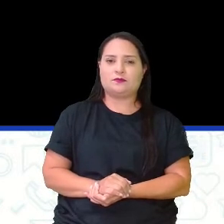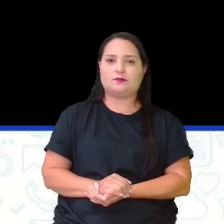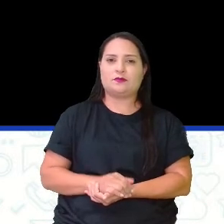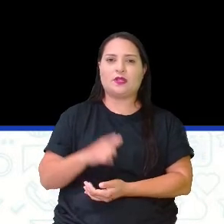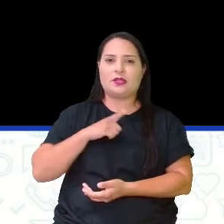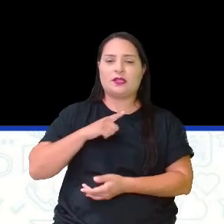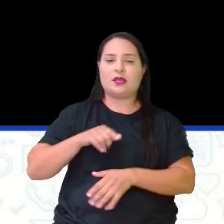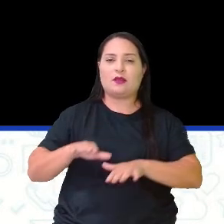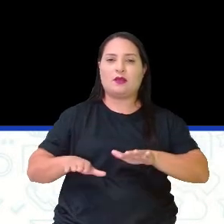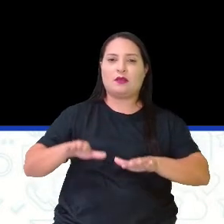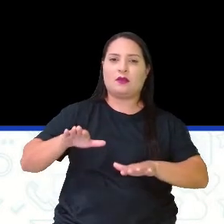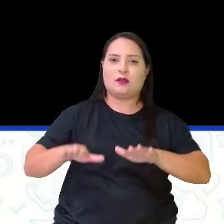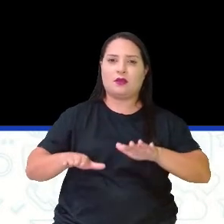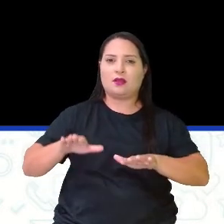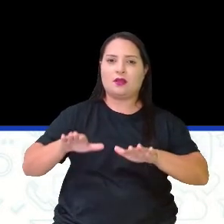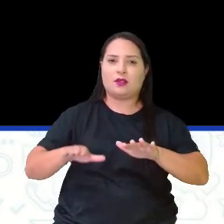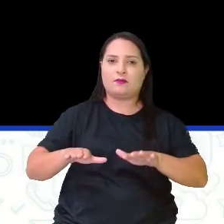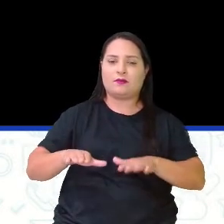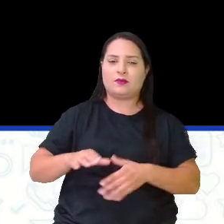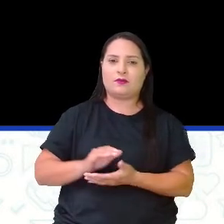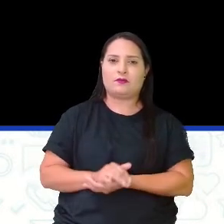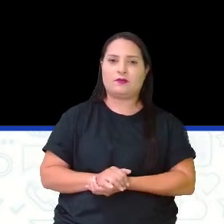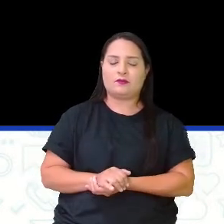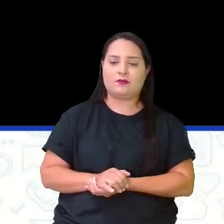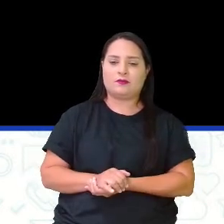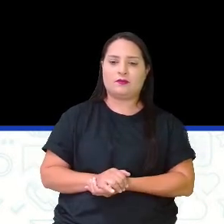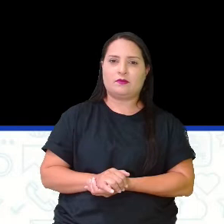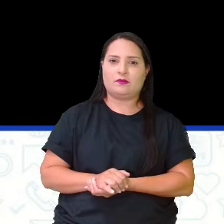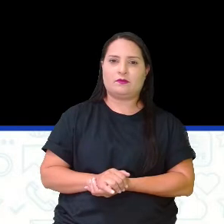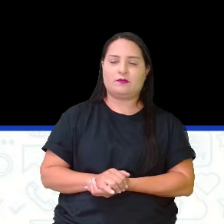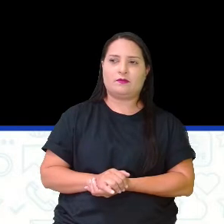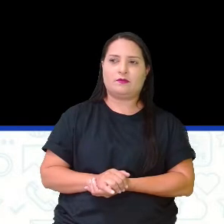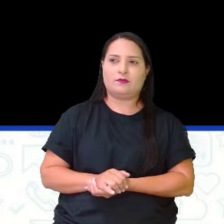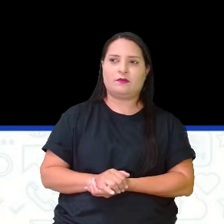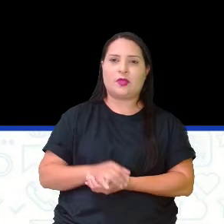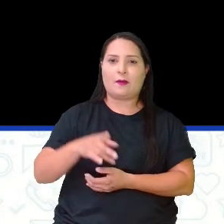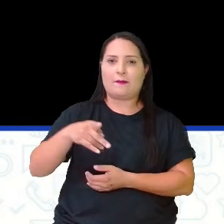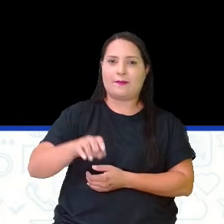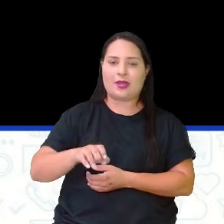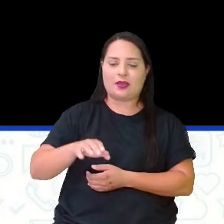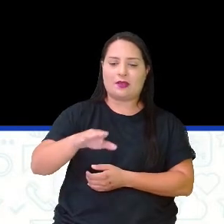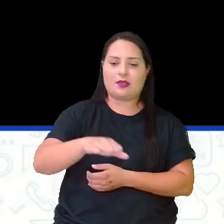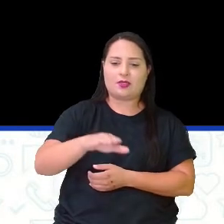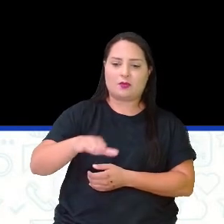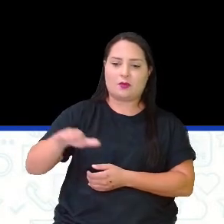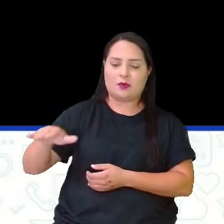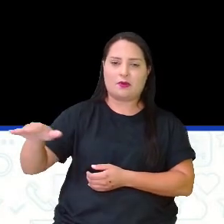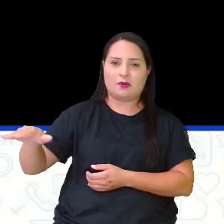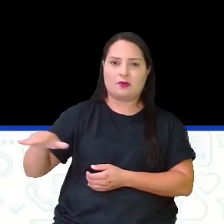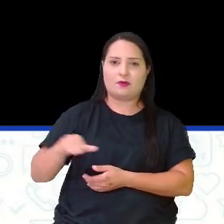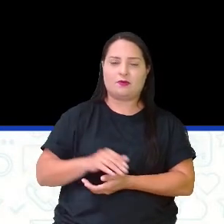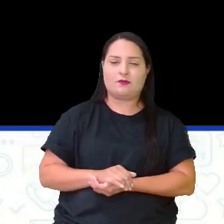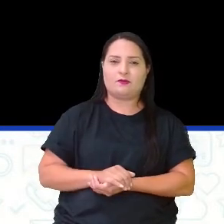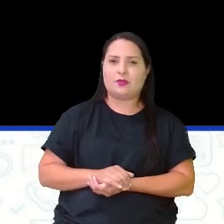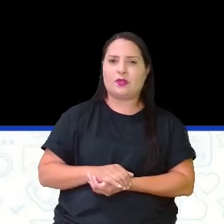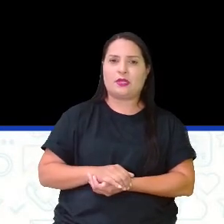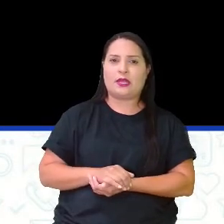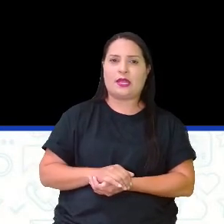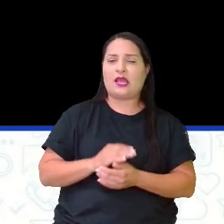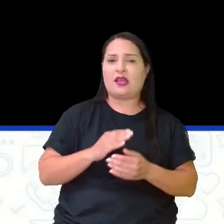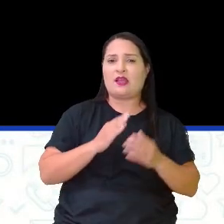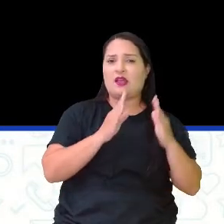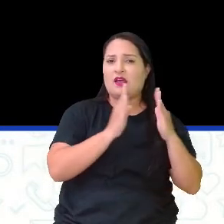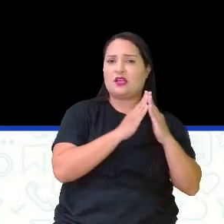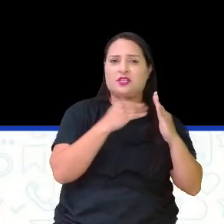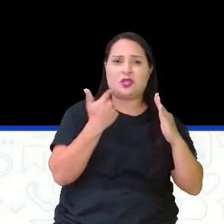do equilíbrio tocando os cones com um pé só. Aí você vai dizer, professor, não tenho cone em casa. Não se preocupa, a gente